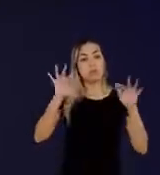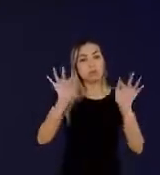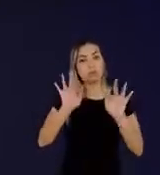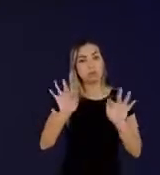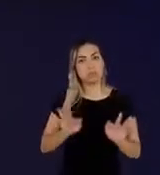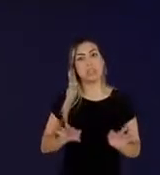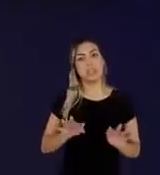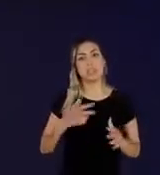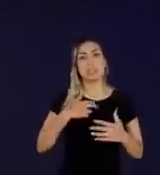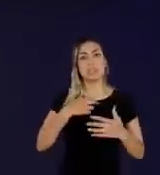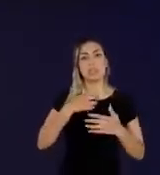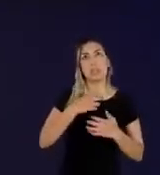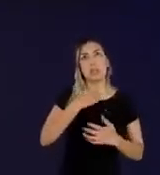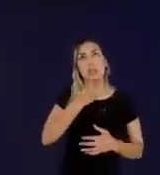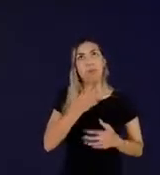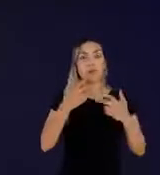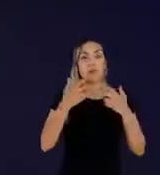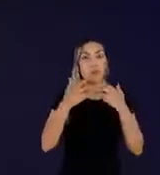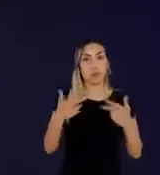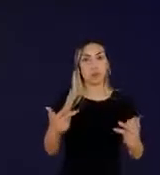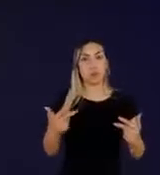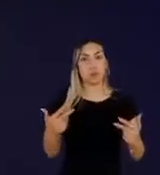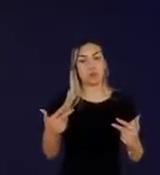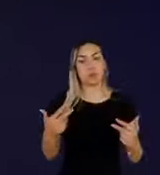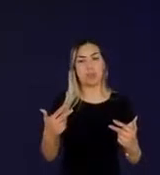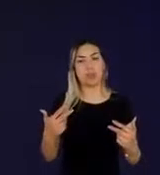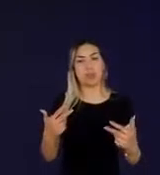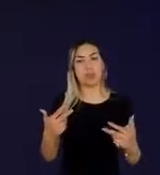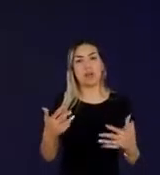as boas notícias que são quanto ao